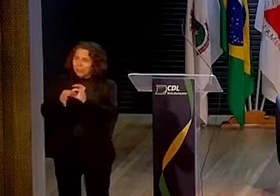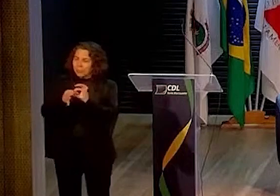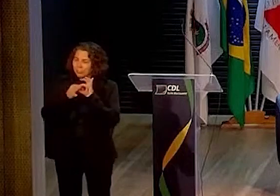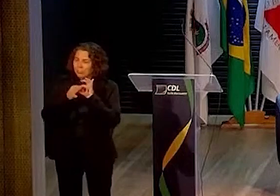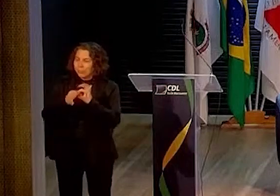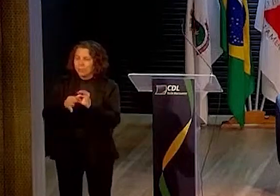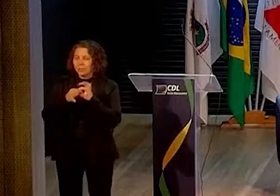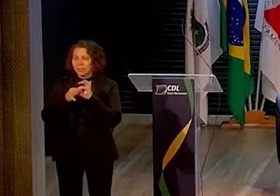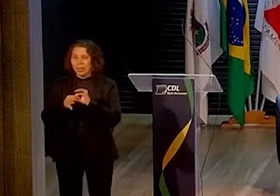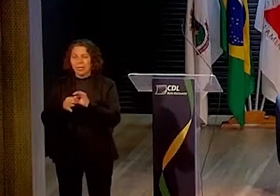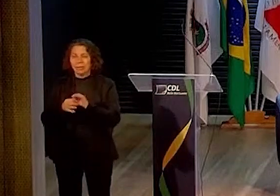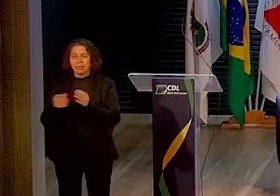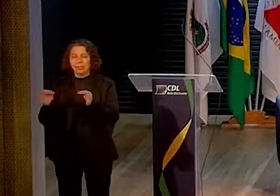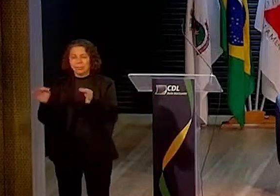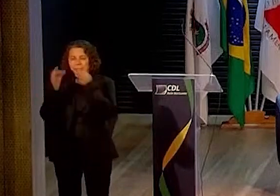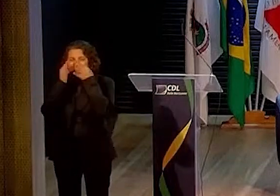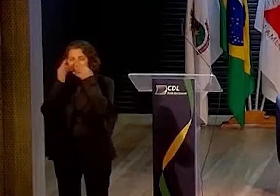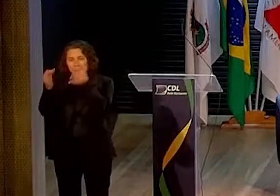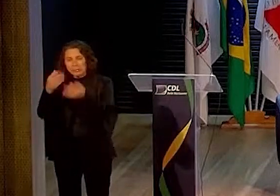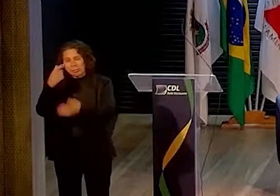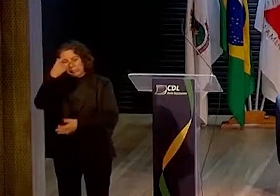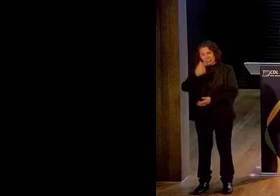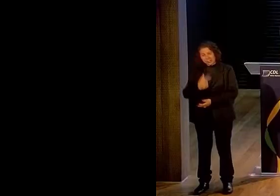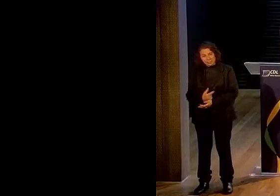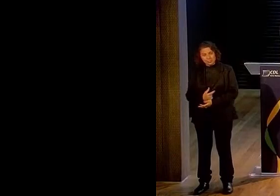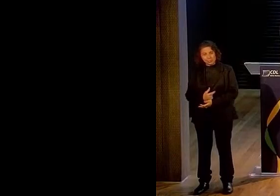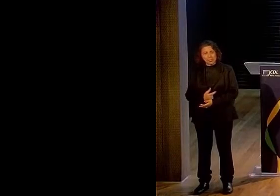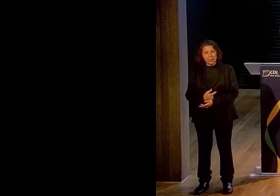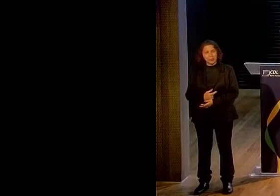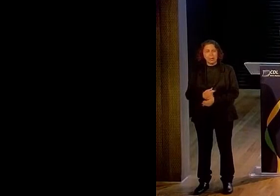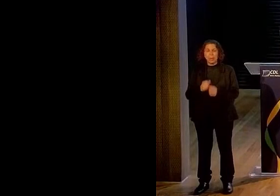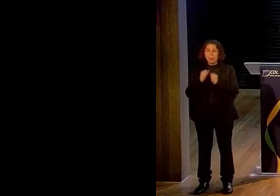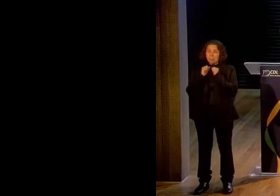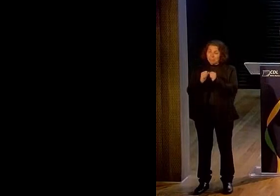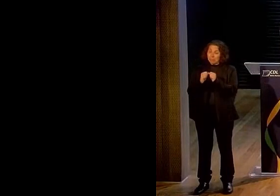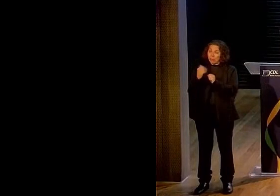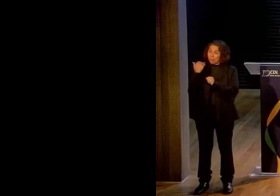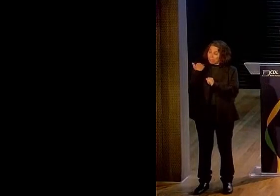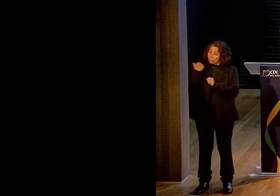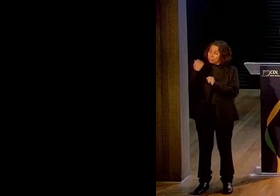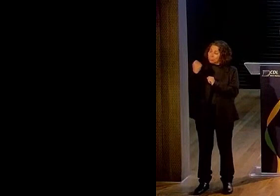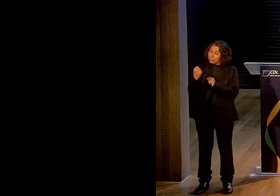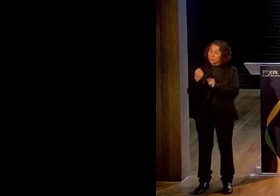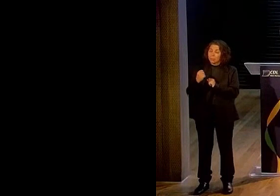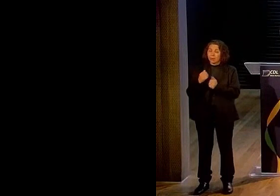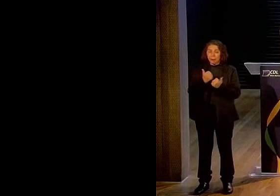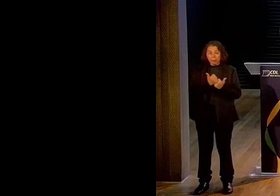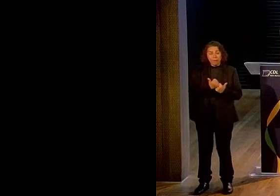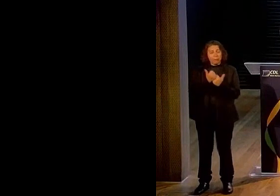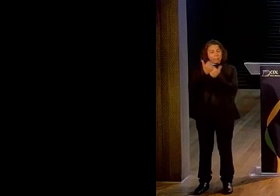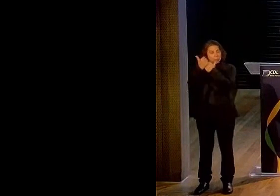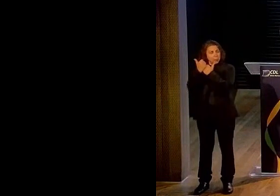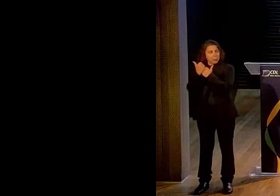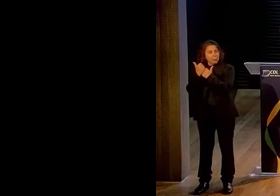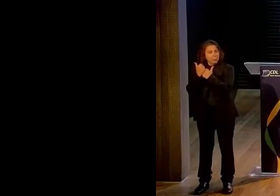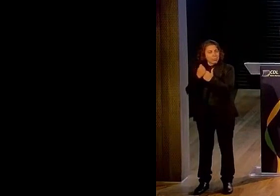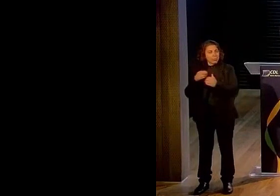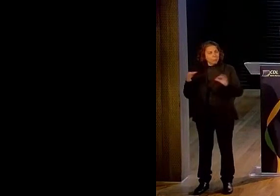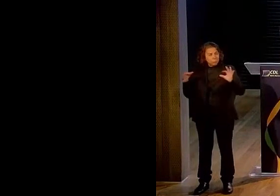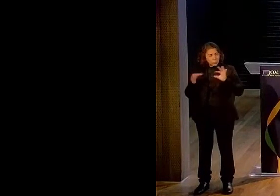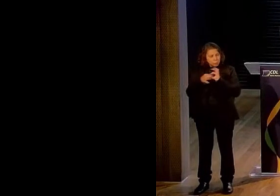falado por ter me escutado e contem comigo contem com A Fazenda da Esperança e vamos em frente